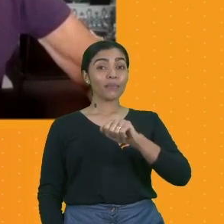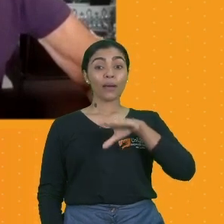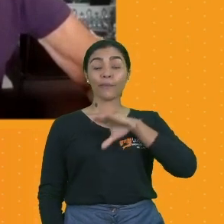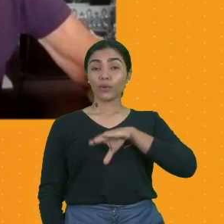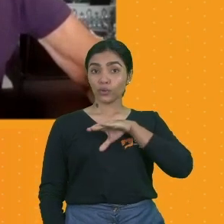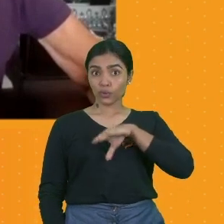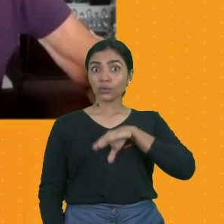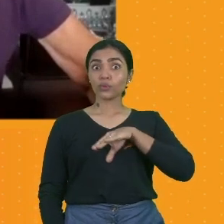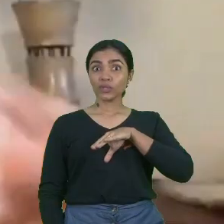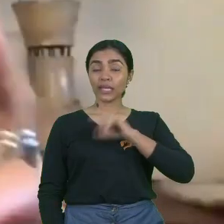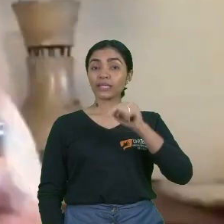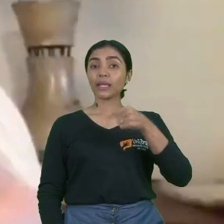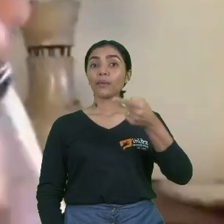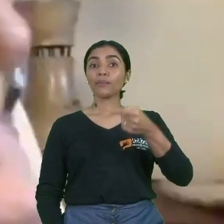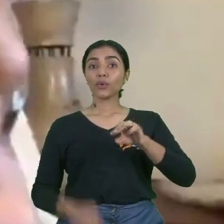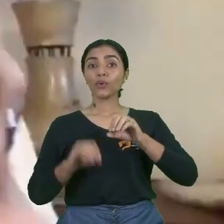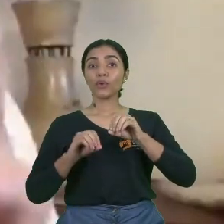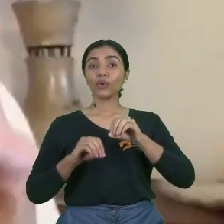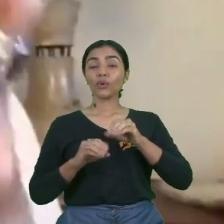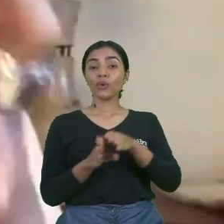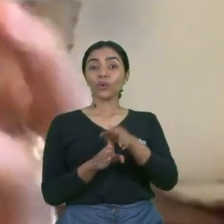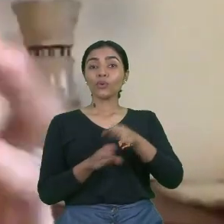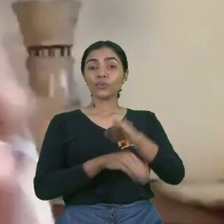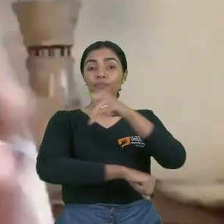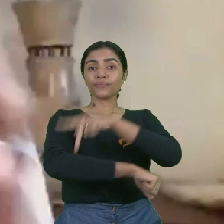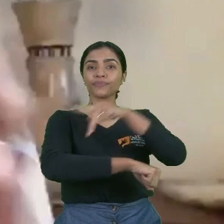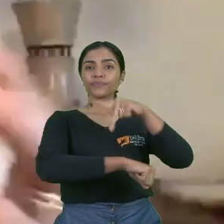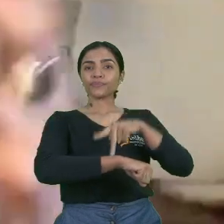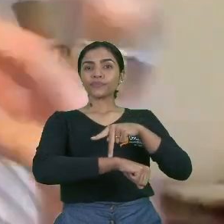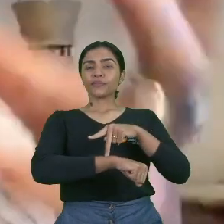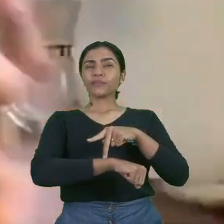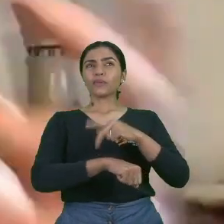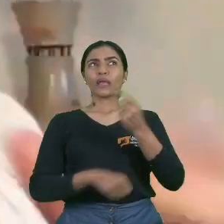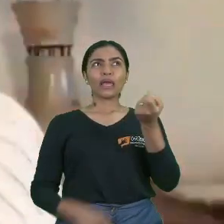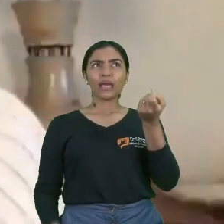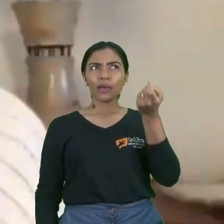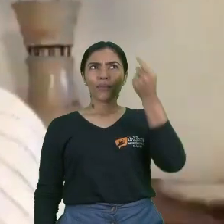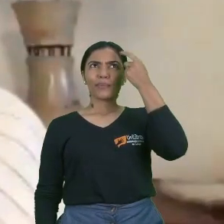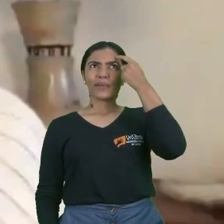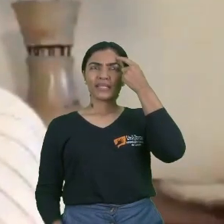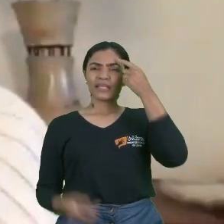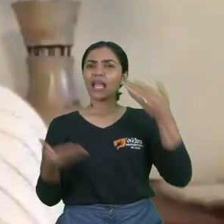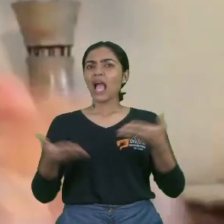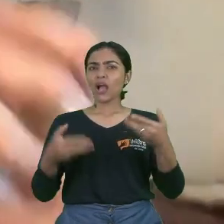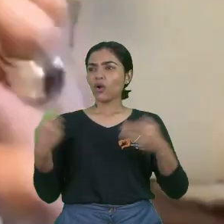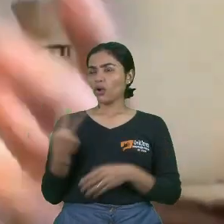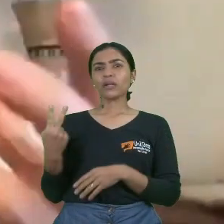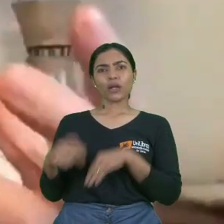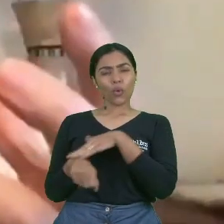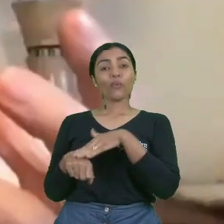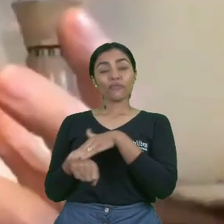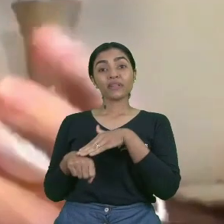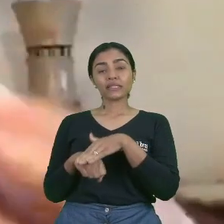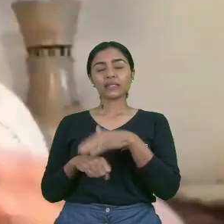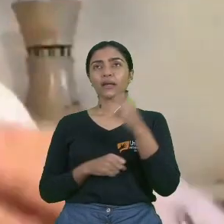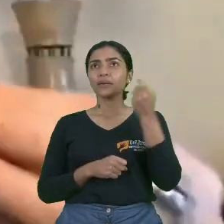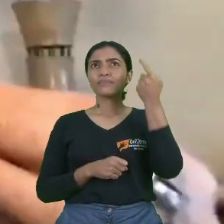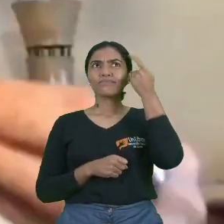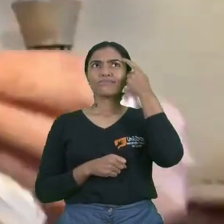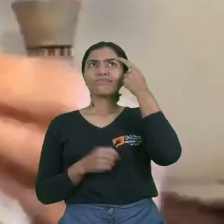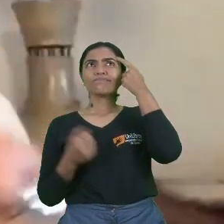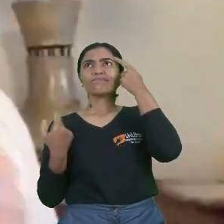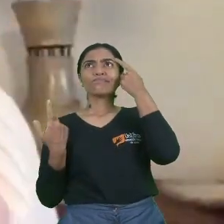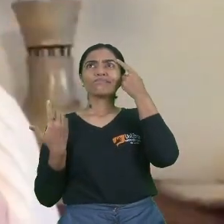se tornou orientadora pedagógica e eu fiquei me surgiu aqui nesse momento da nossa conversa se isso